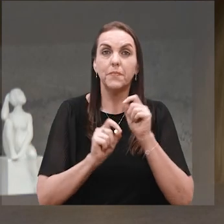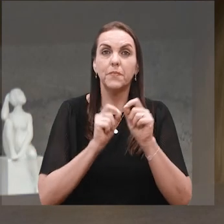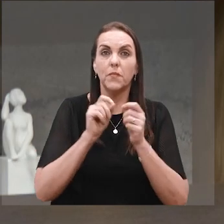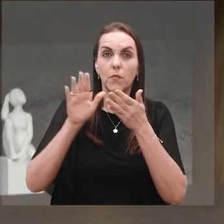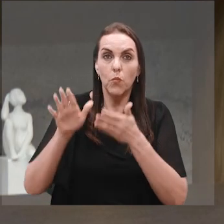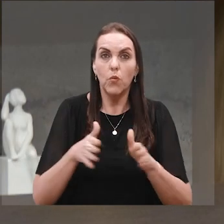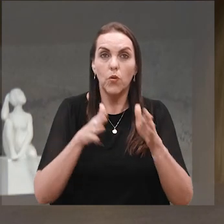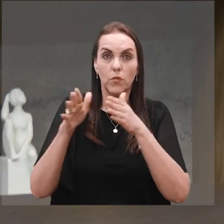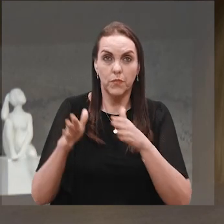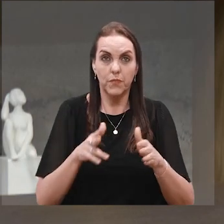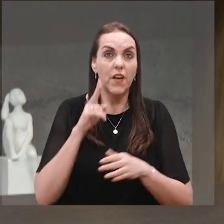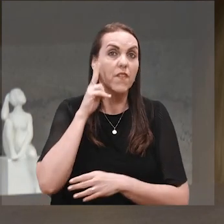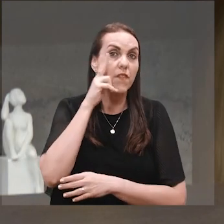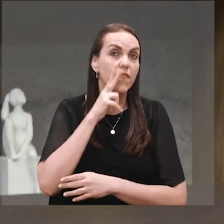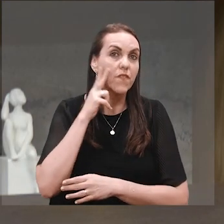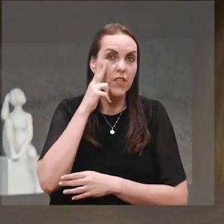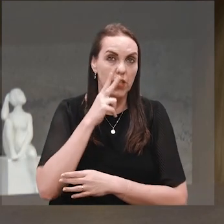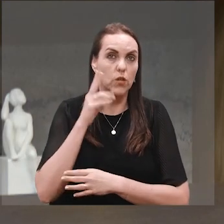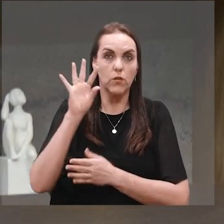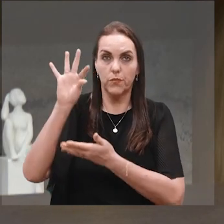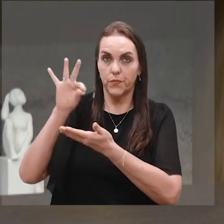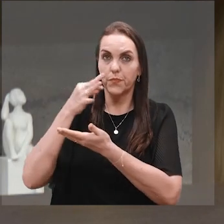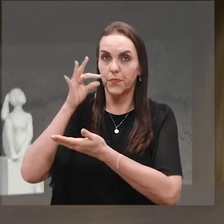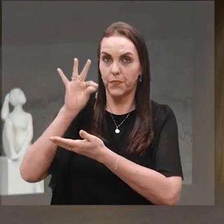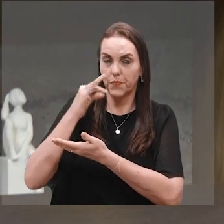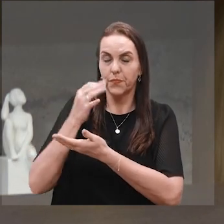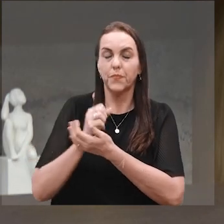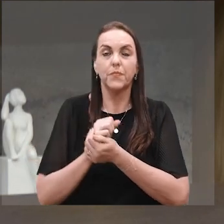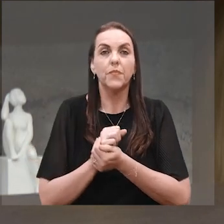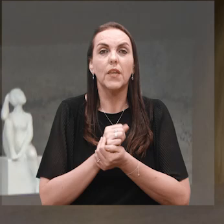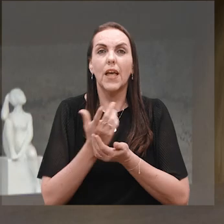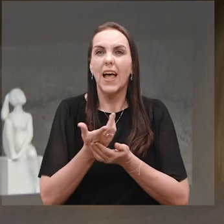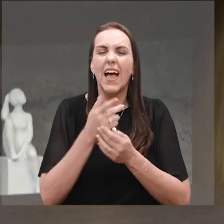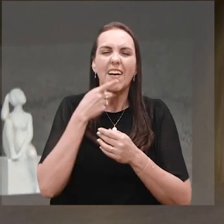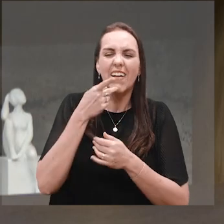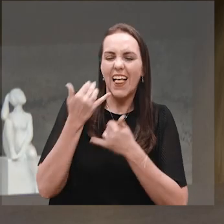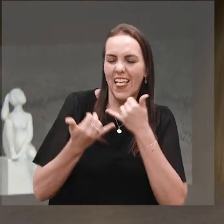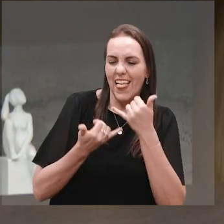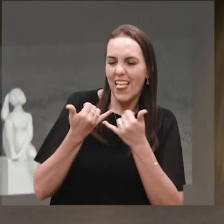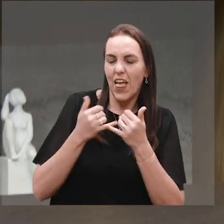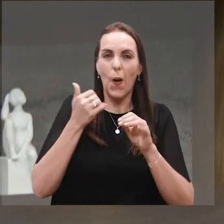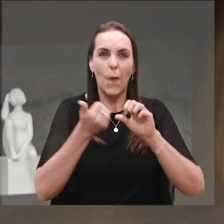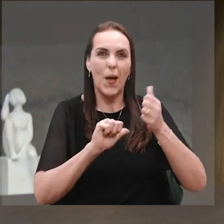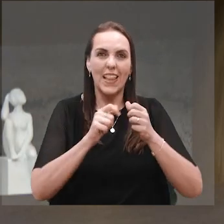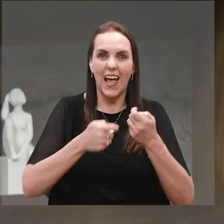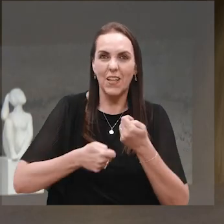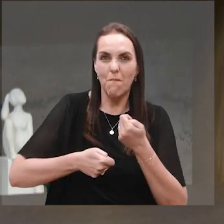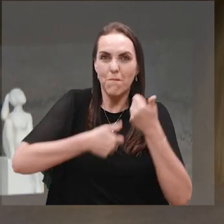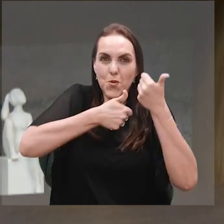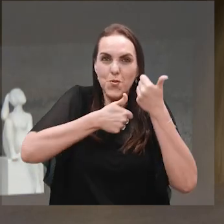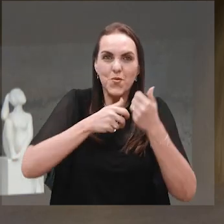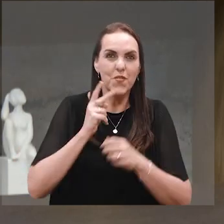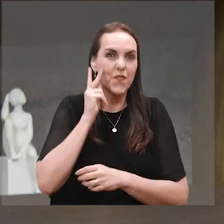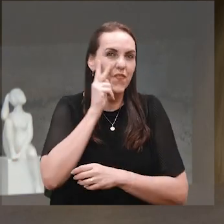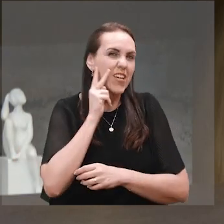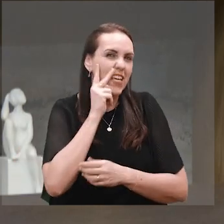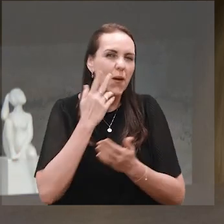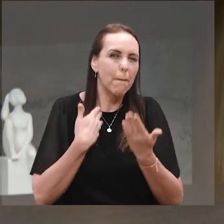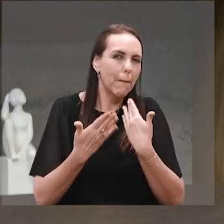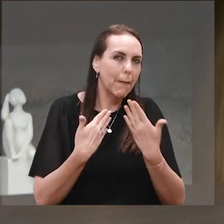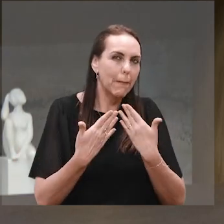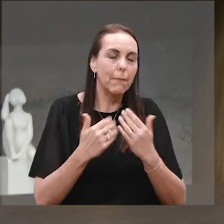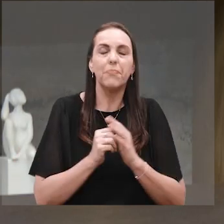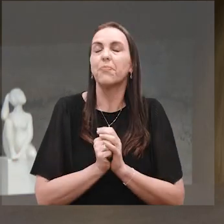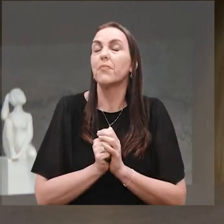respeito à produção vitivinícola. Uhum. Nós brincamos aqui muitas vezes nos bastidores, a qualidade do espumante, do vinho e tal,